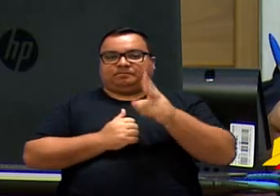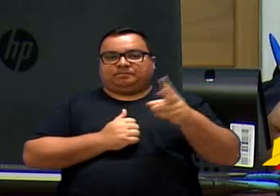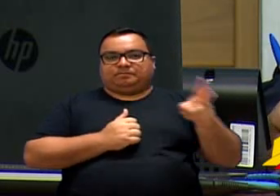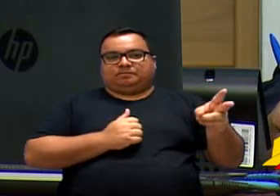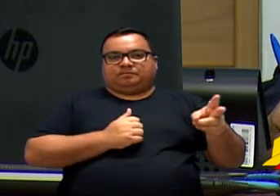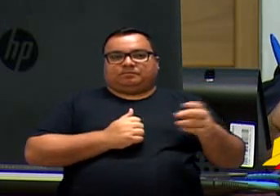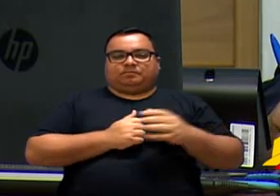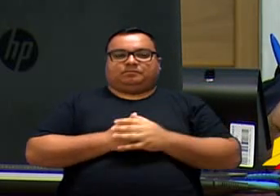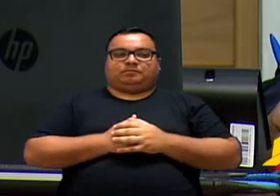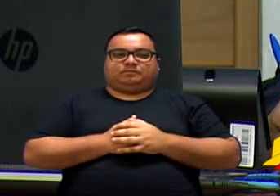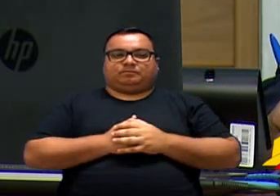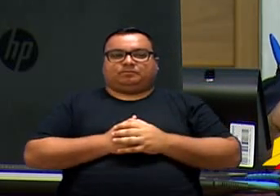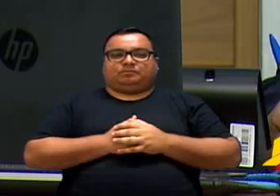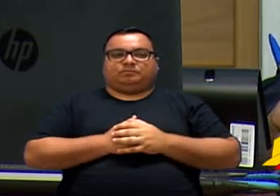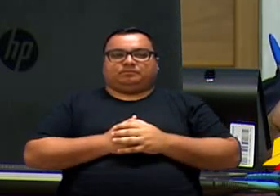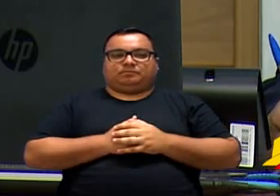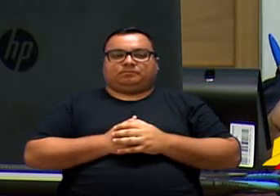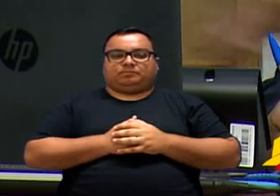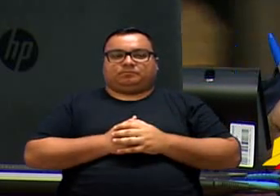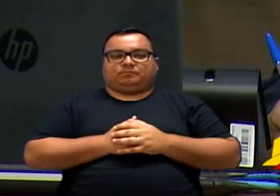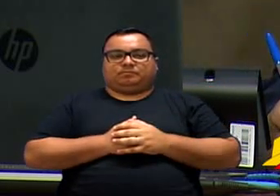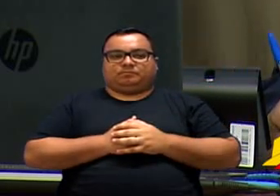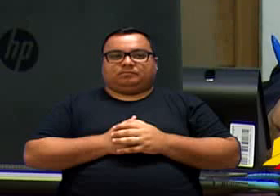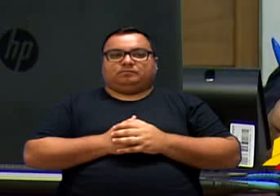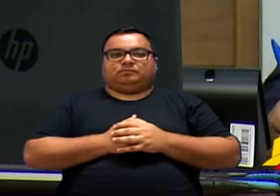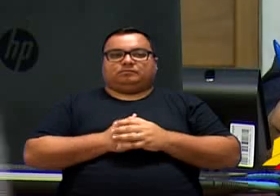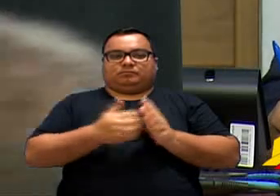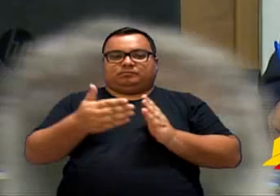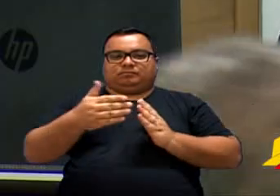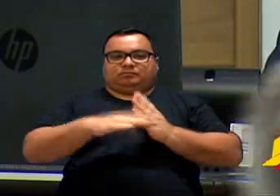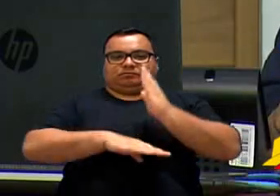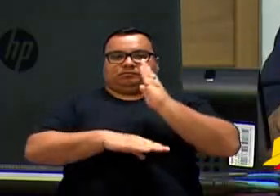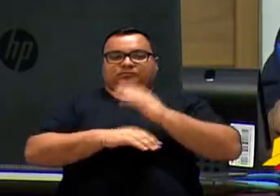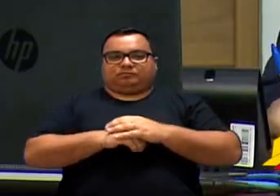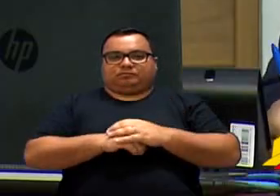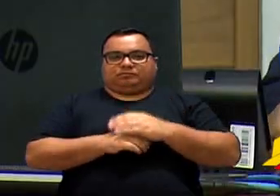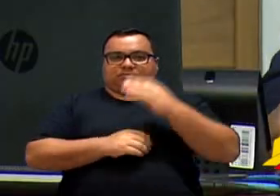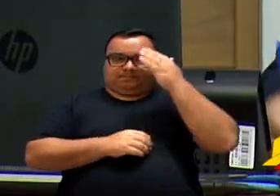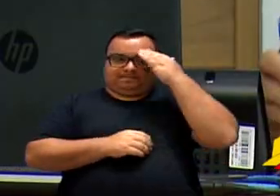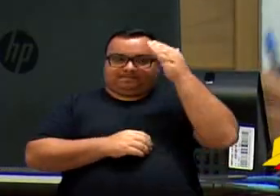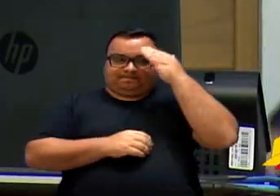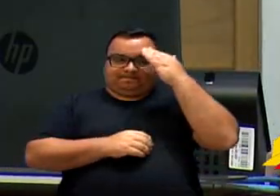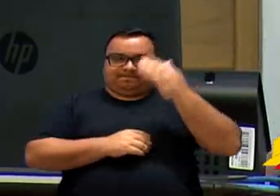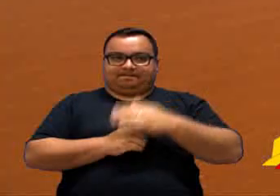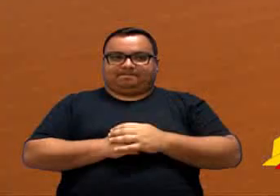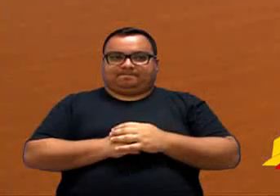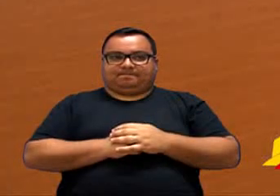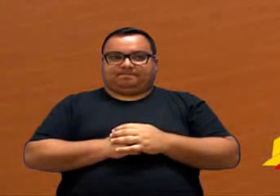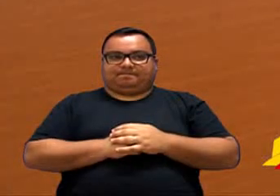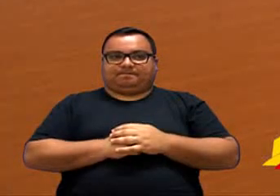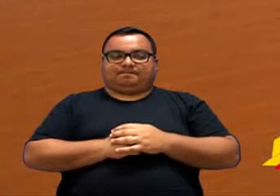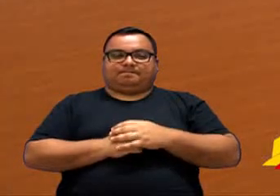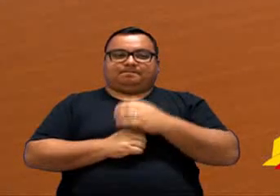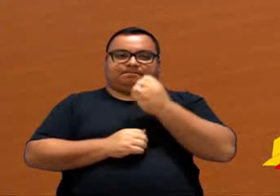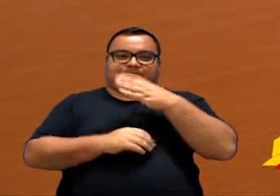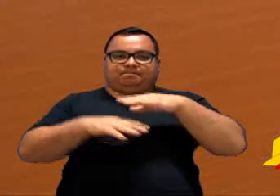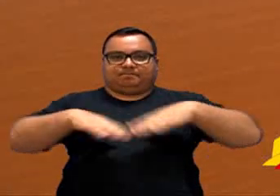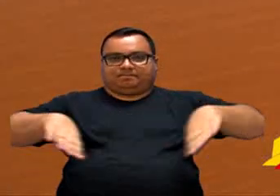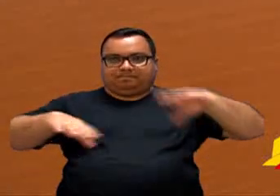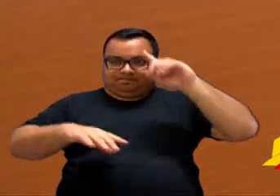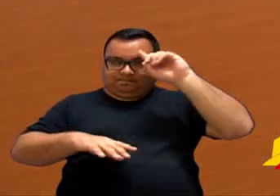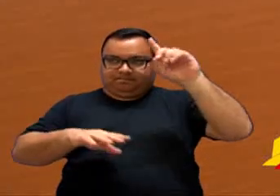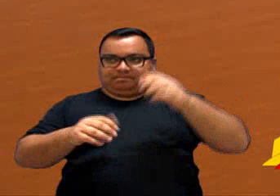votação o pedido de inversão. Os vereadores que concordam, permaneçam como estão. Os contrários está aprovado. Muito obrigada, senhor presidente. Bom dia aos vereadores,